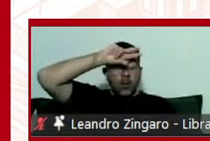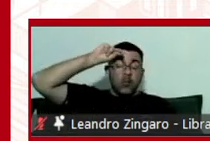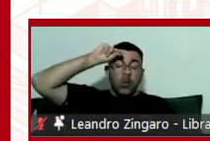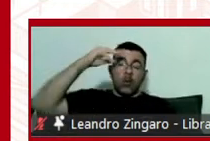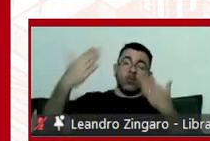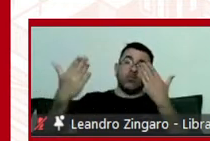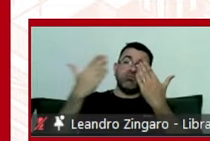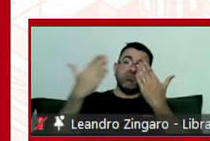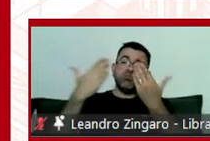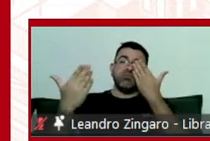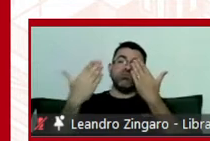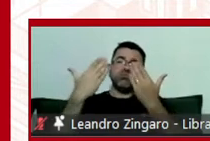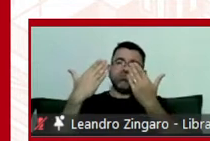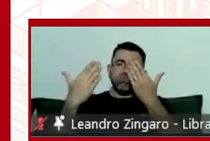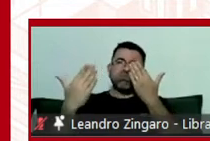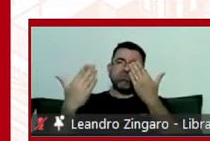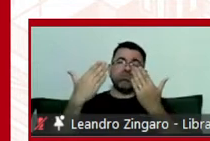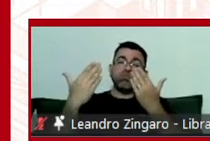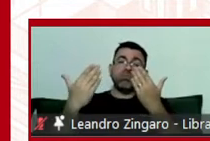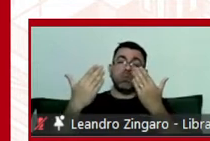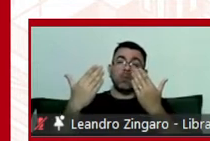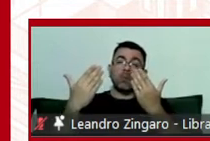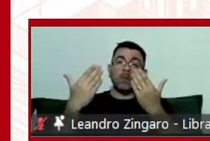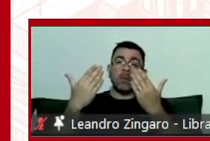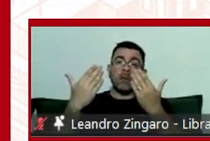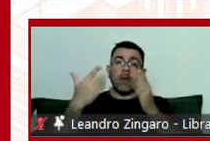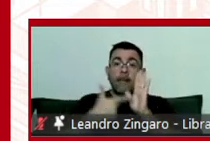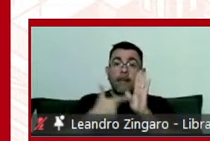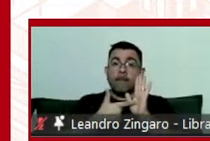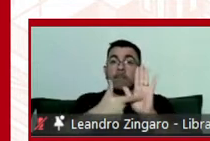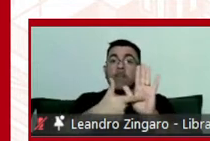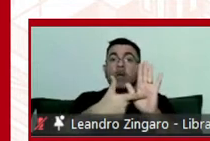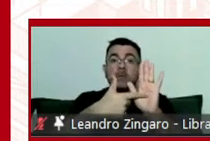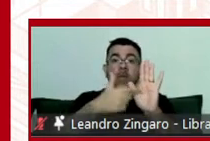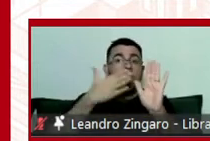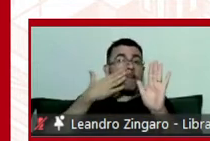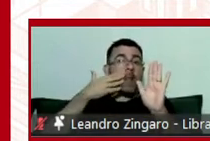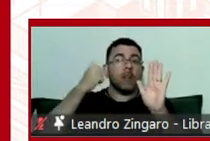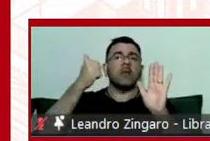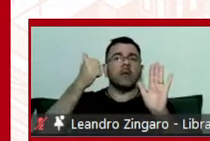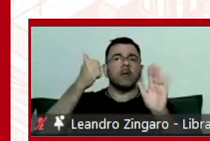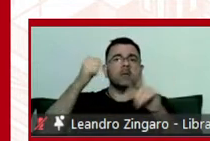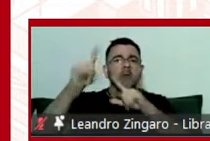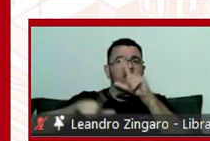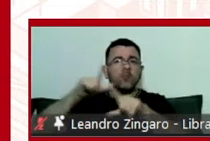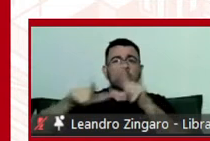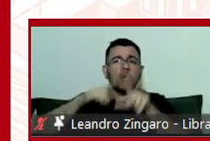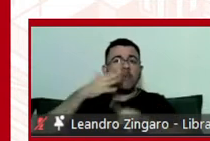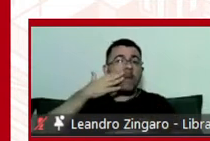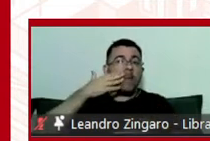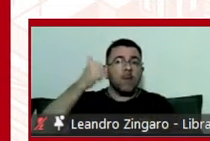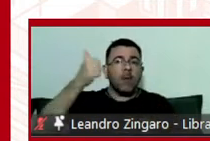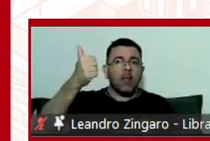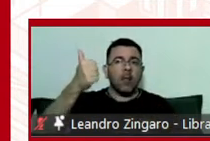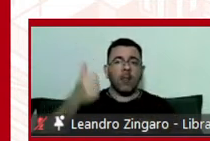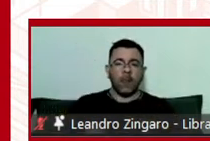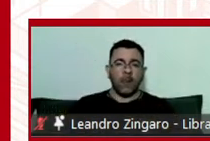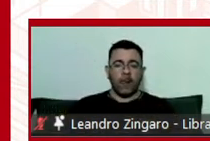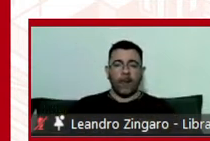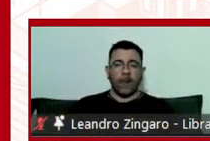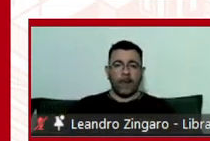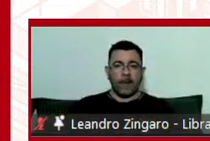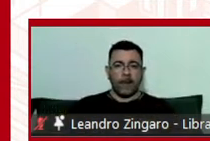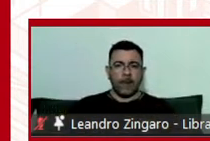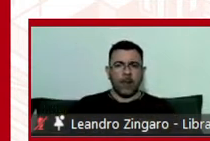e eu acho que isso é uma marca muito do que a gente falou eh leonelli a gente vai criando uma marca de de que A gestão é